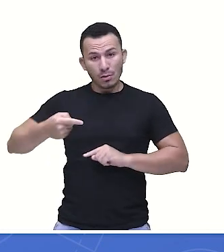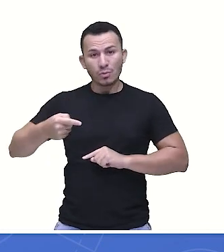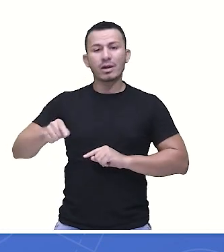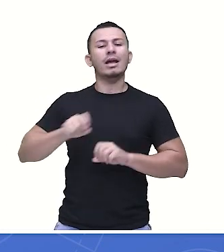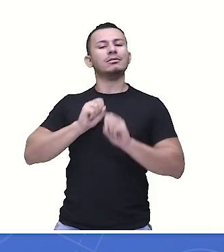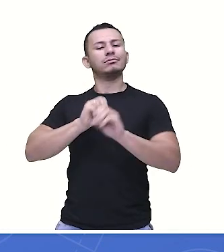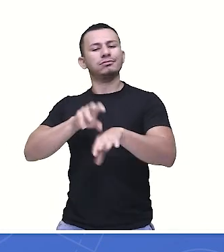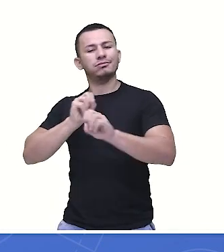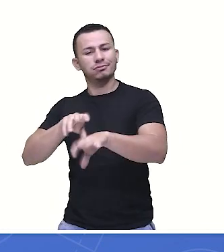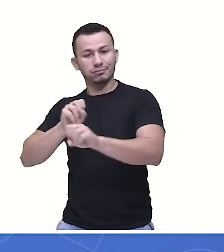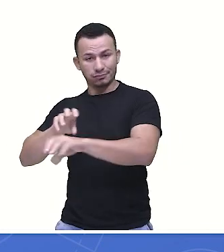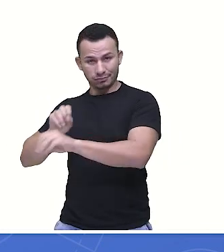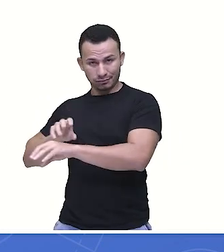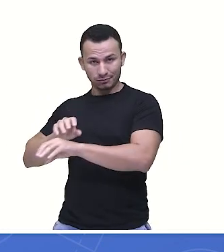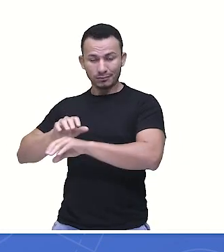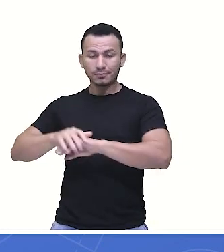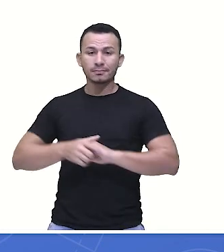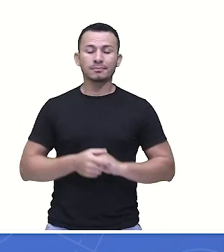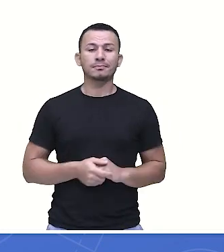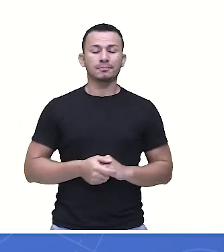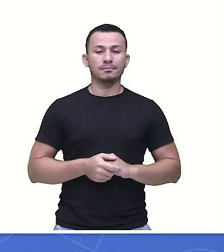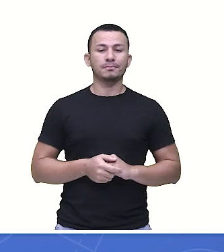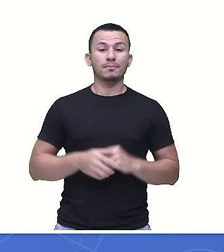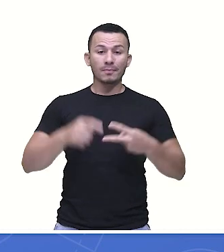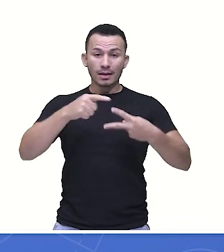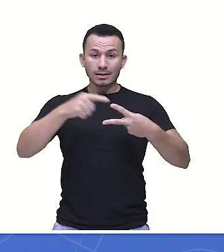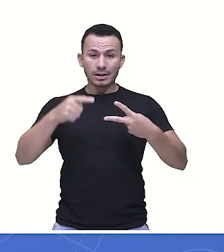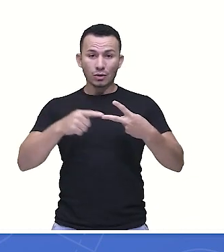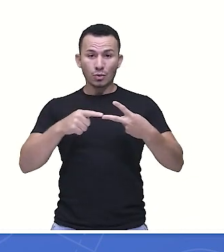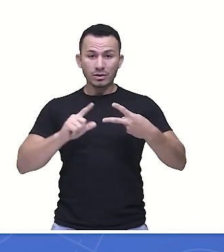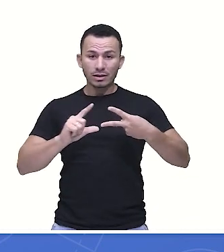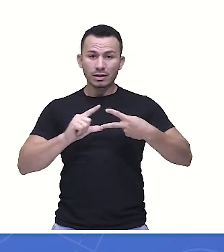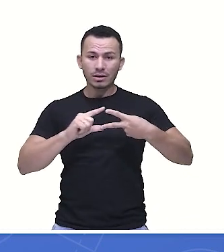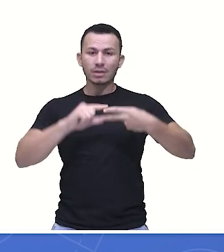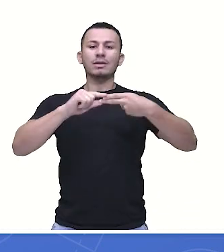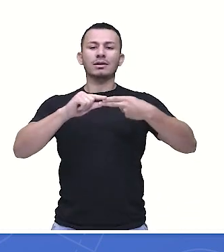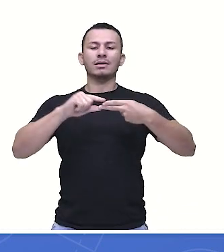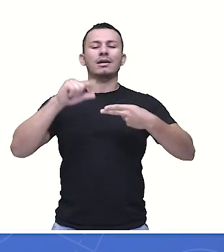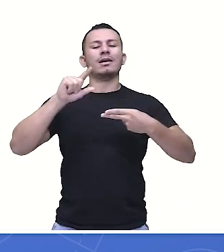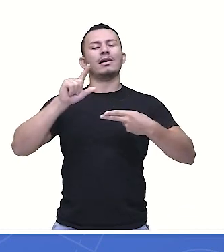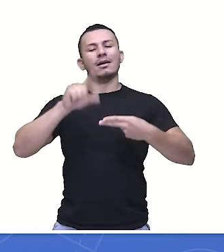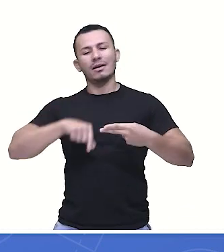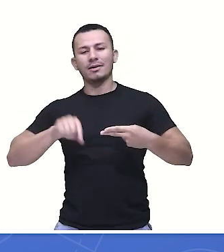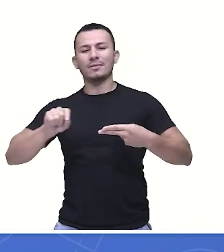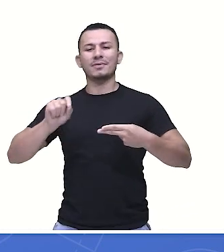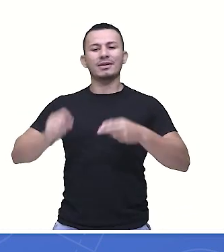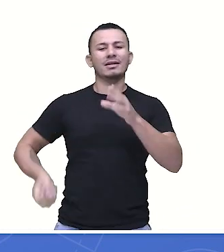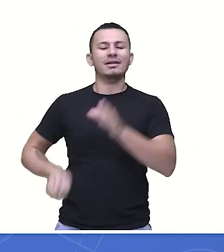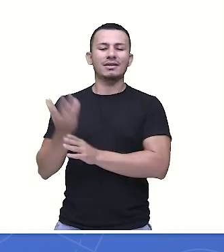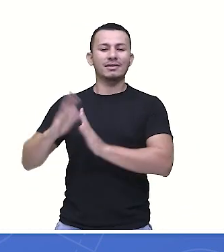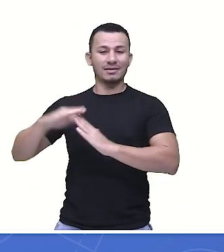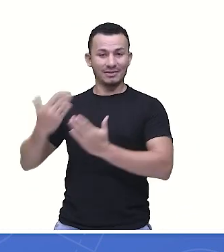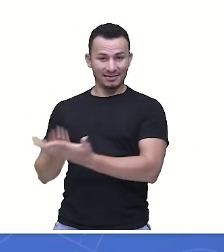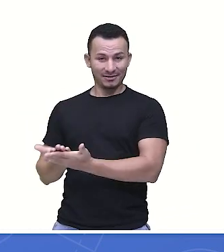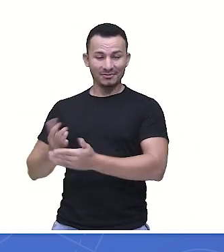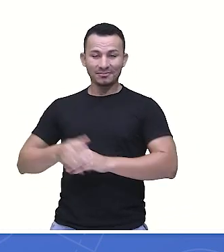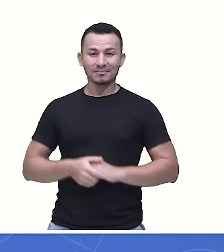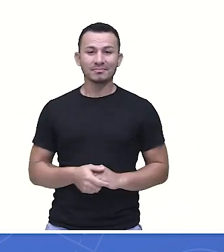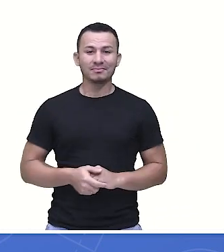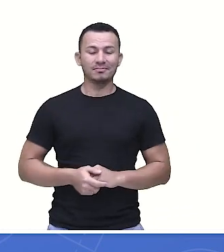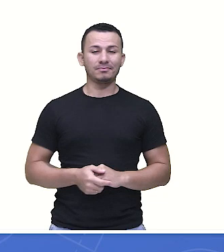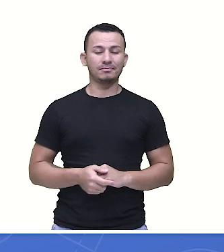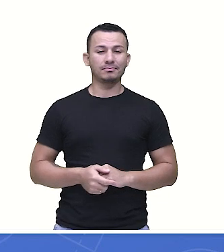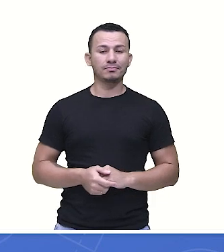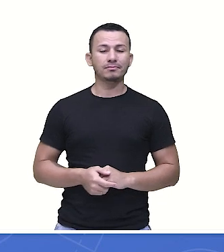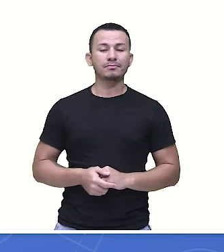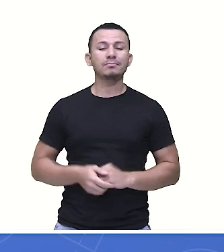e transmitidos. Então, isso, essas duas causas aí geraram a origem da escola. E agora vamos falar um